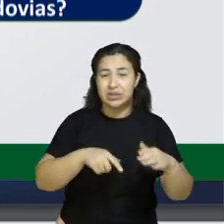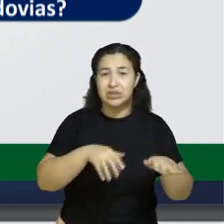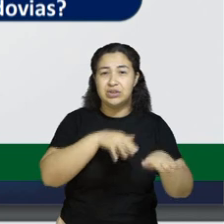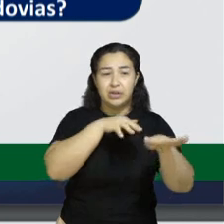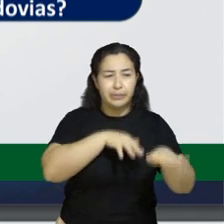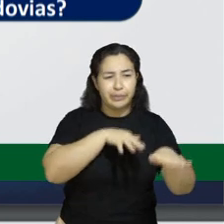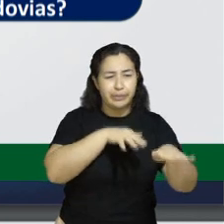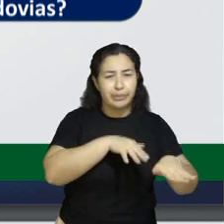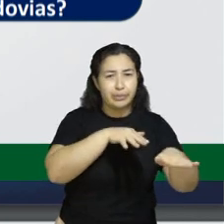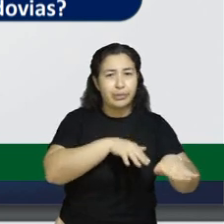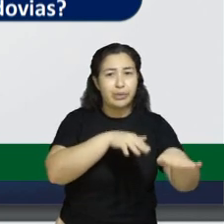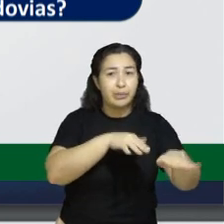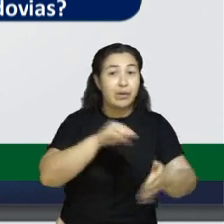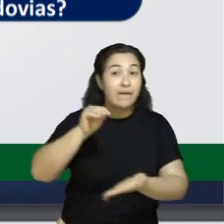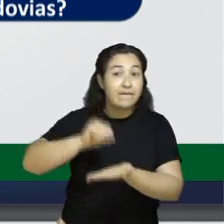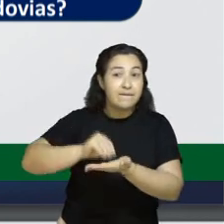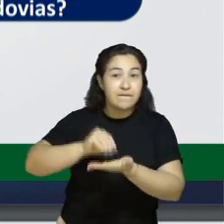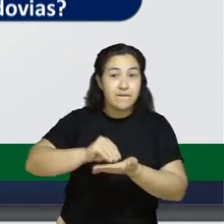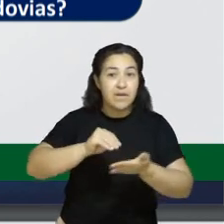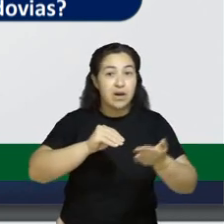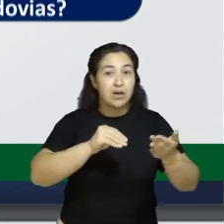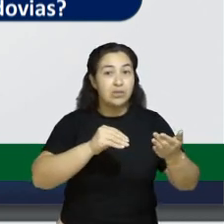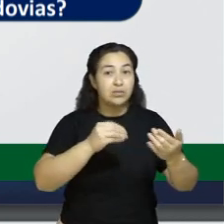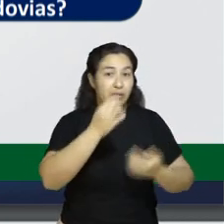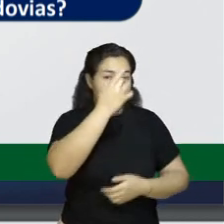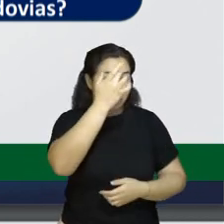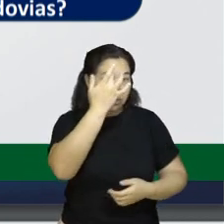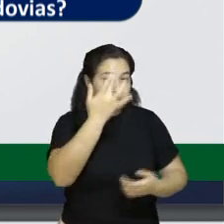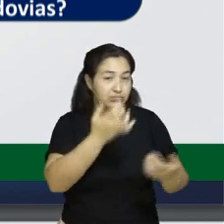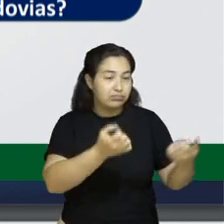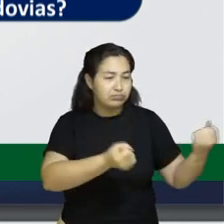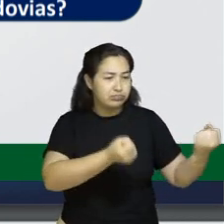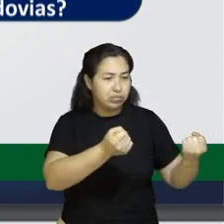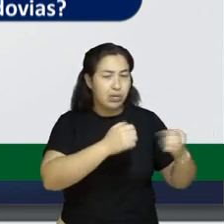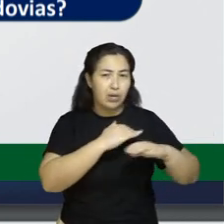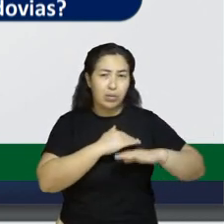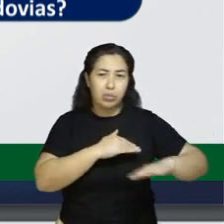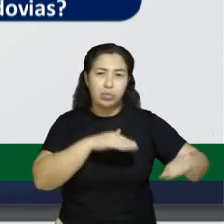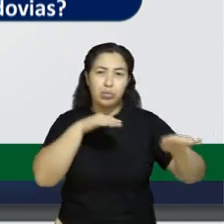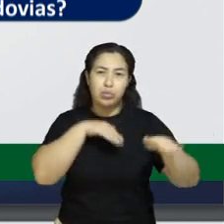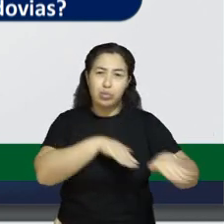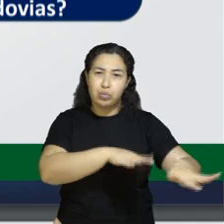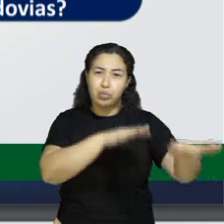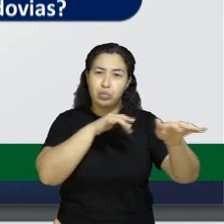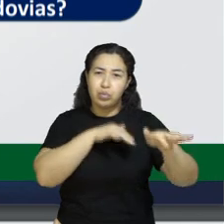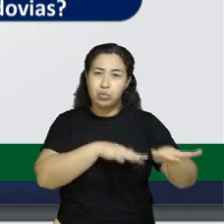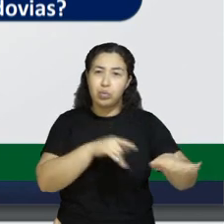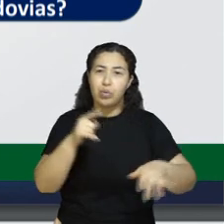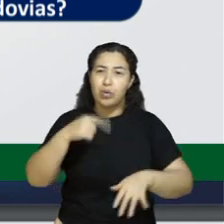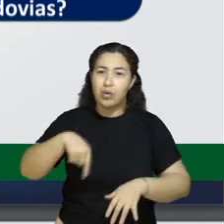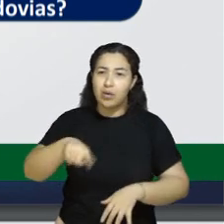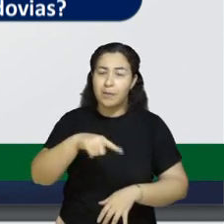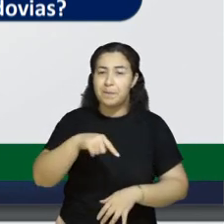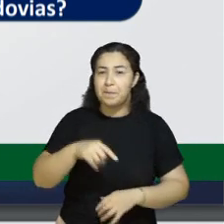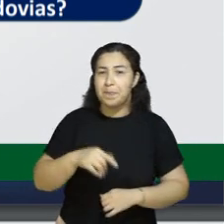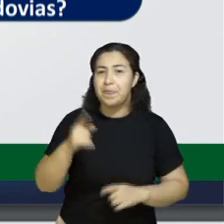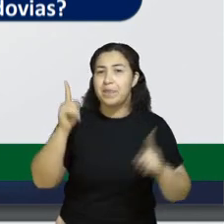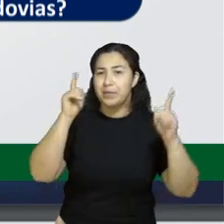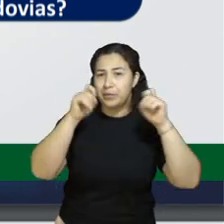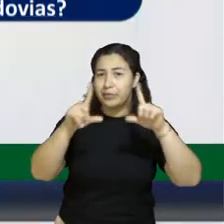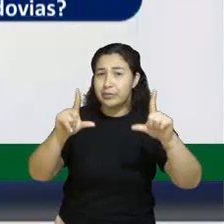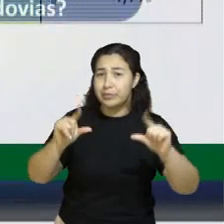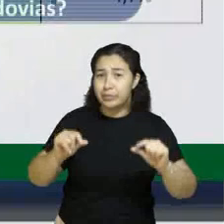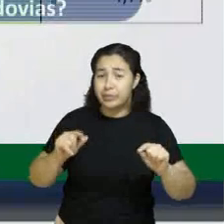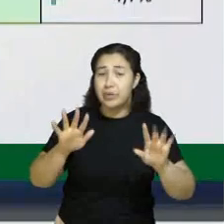de fluidez, em termos de ausência de malha. Então, nós, além de termos uma malha reduzida, nós temos uma malha mal